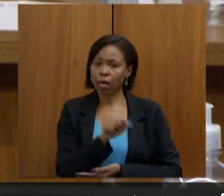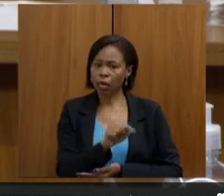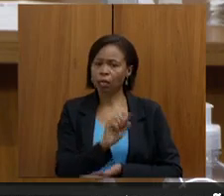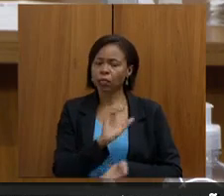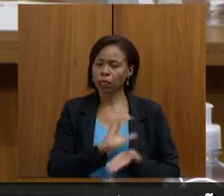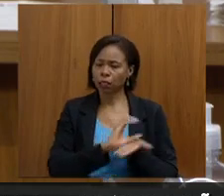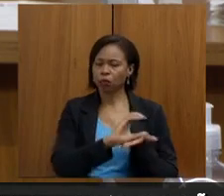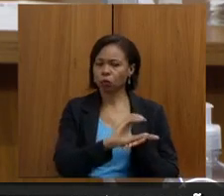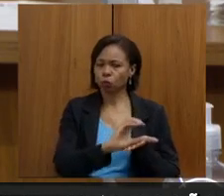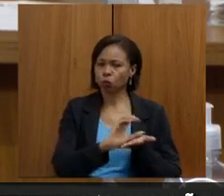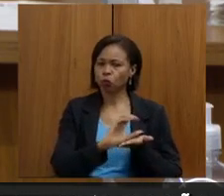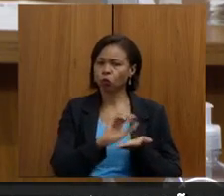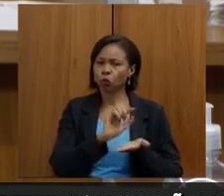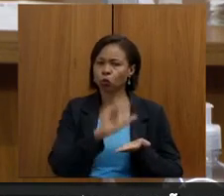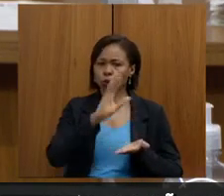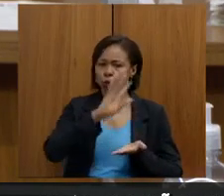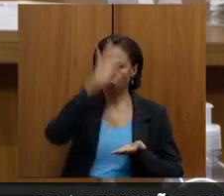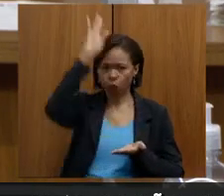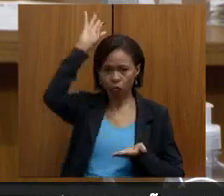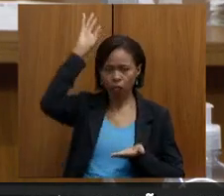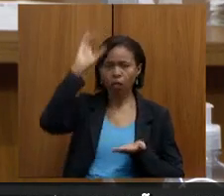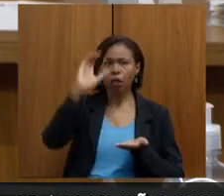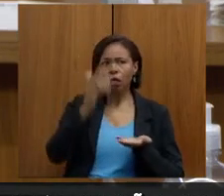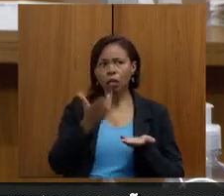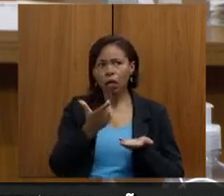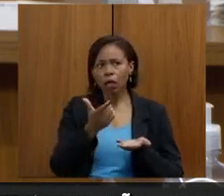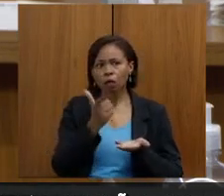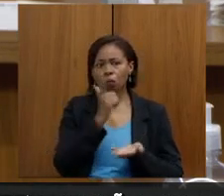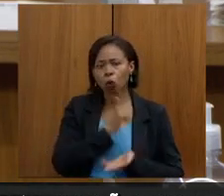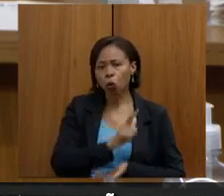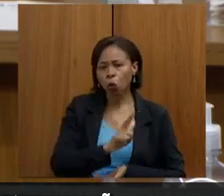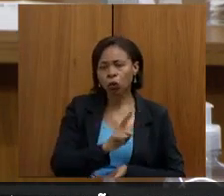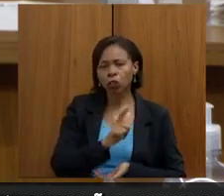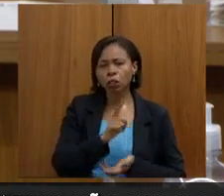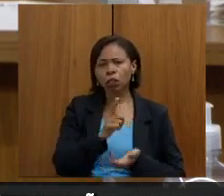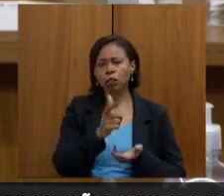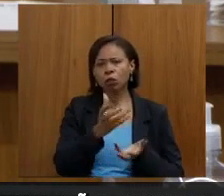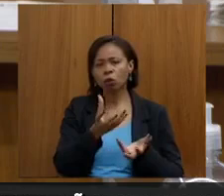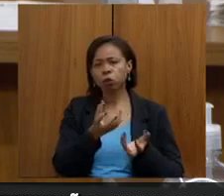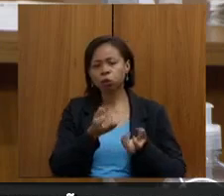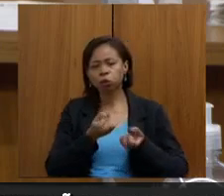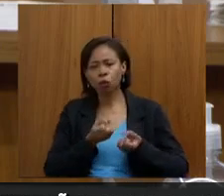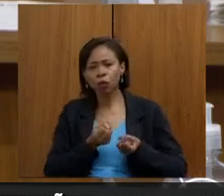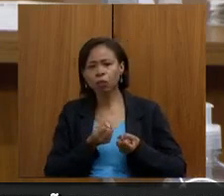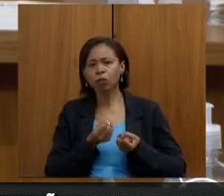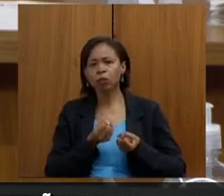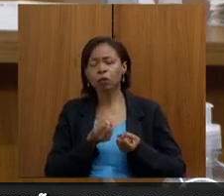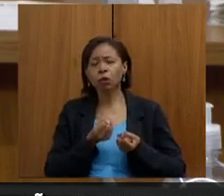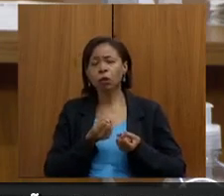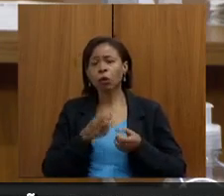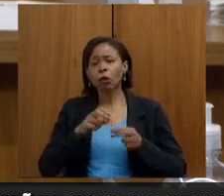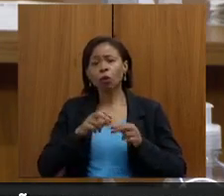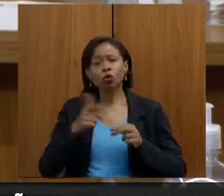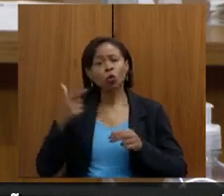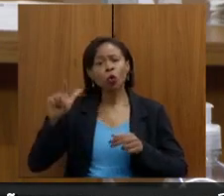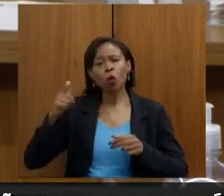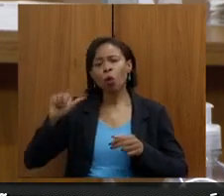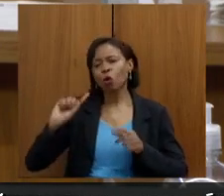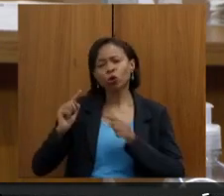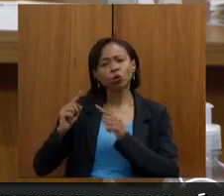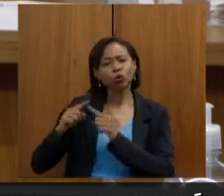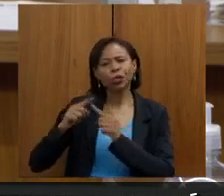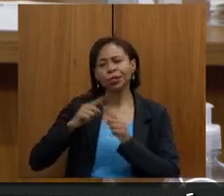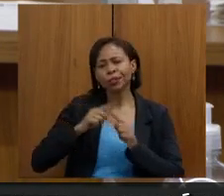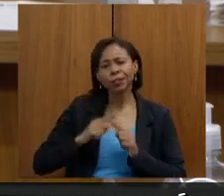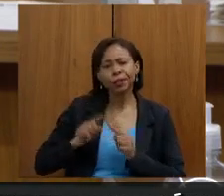sendo a adquiridos já estão sendo a trabalhados através de recursos alternativos